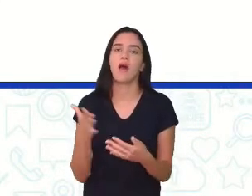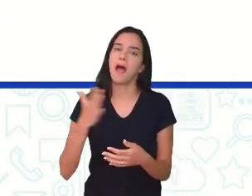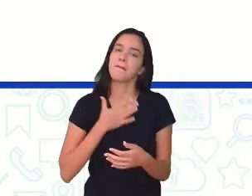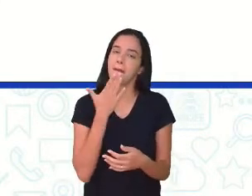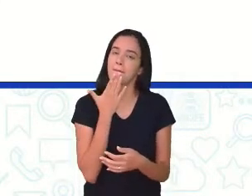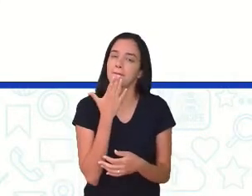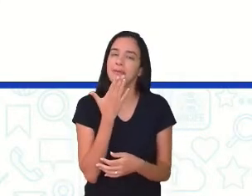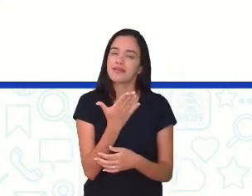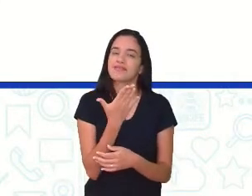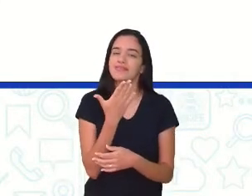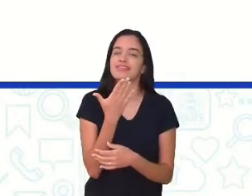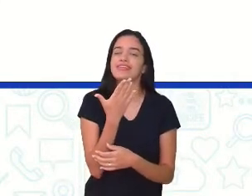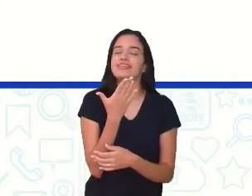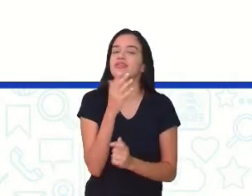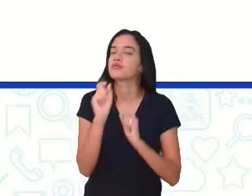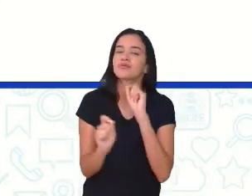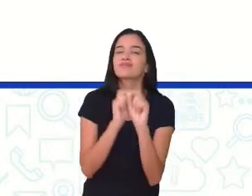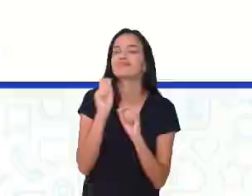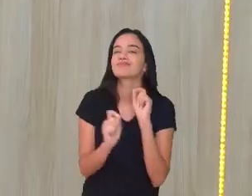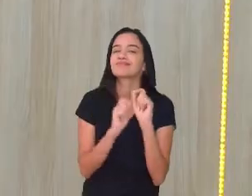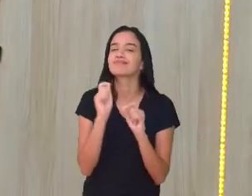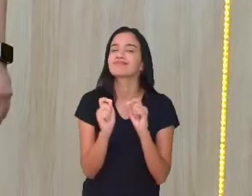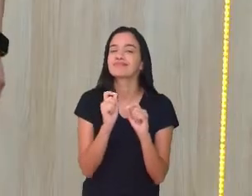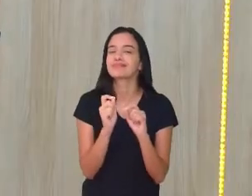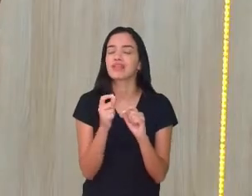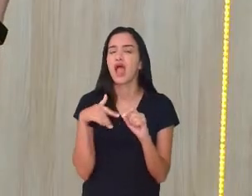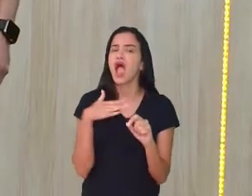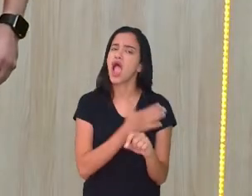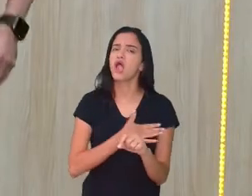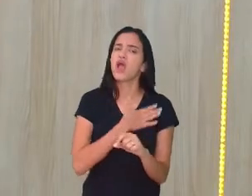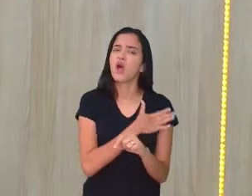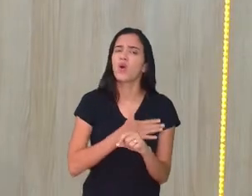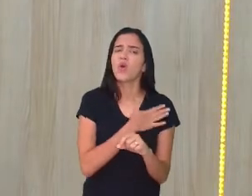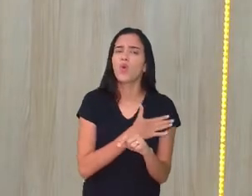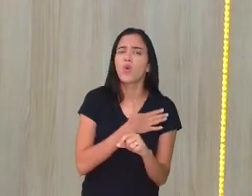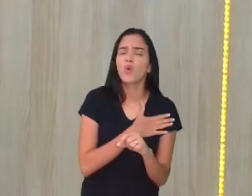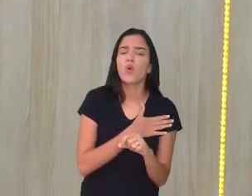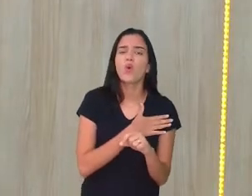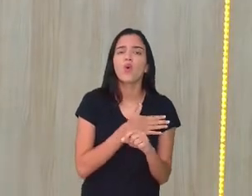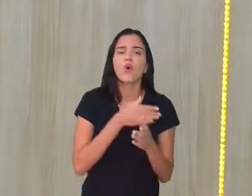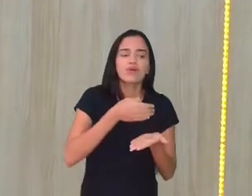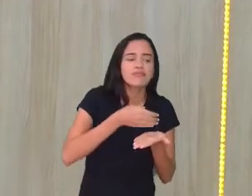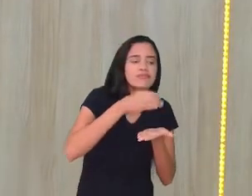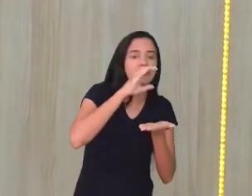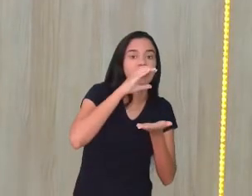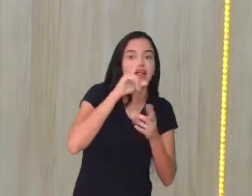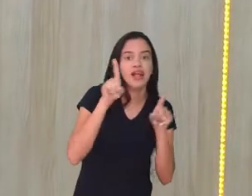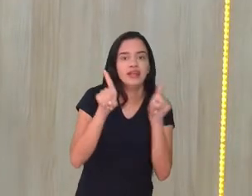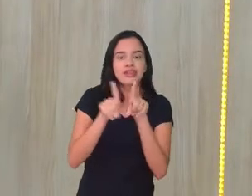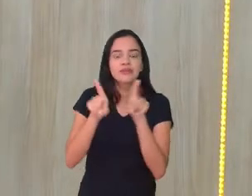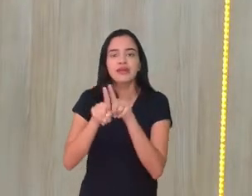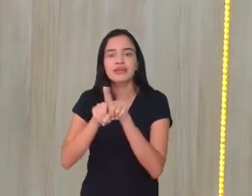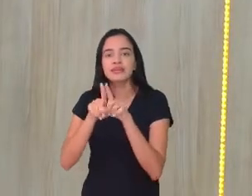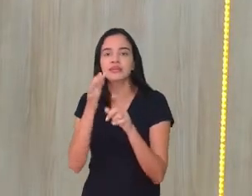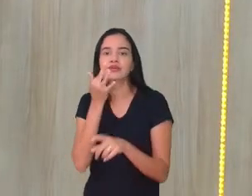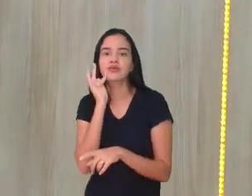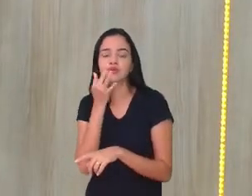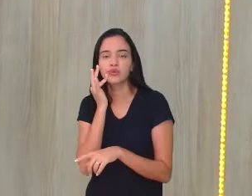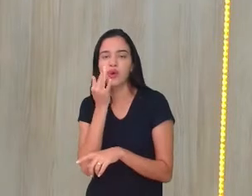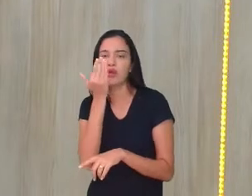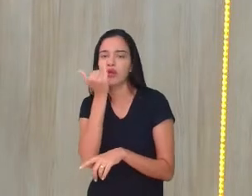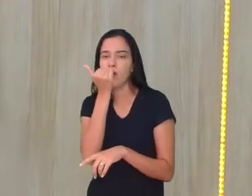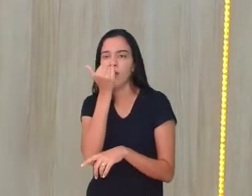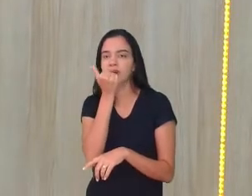minha preferida tá aqui também, que inclusive eu gosto tanto do suco quanto da fruta, certo? De comer a